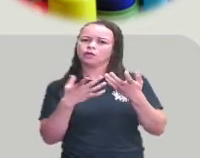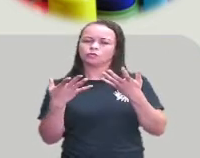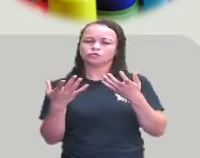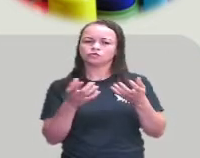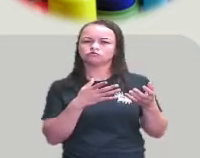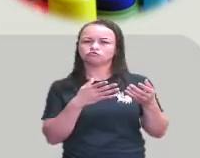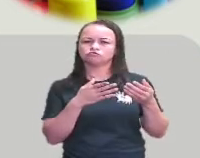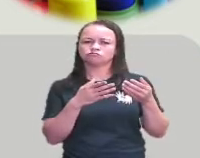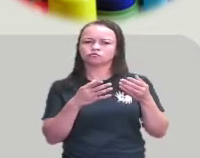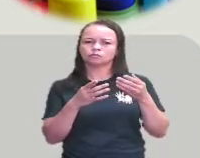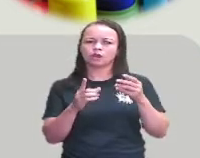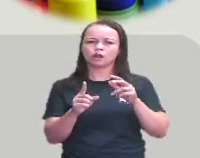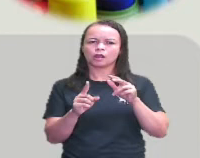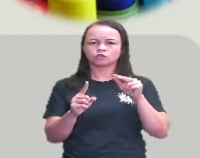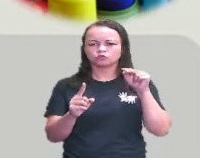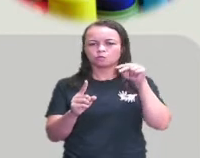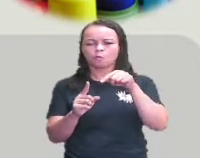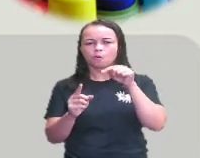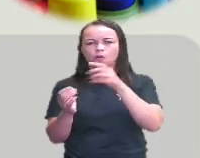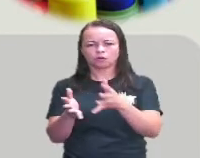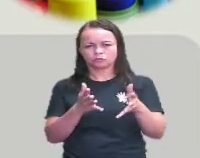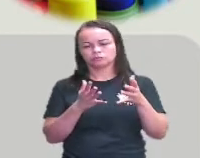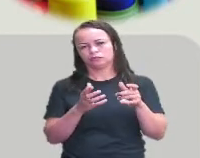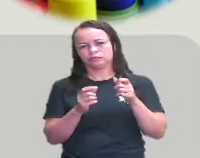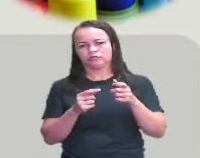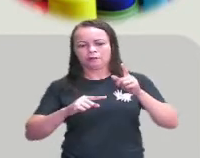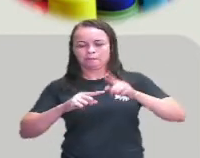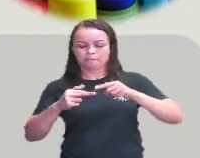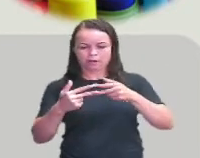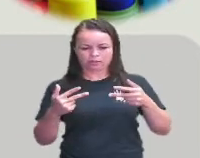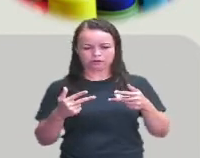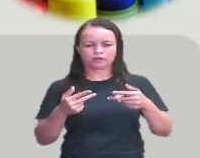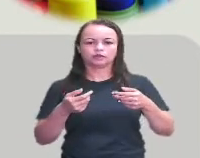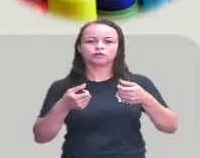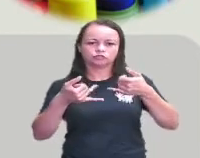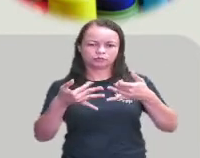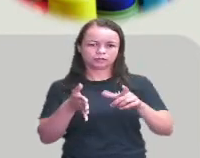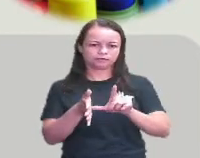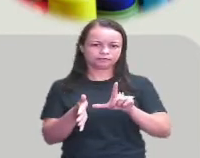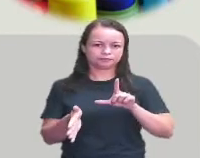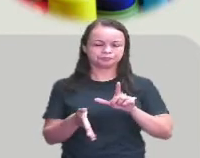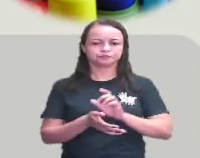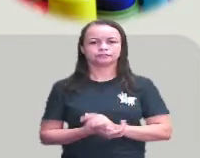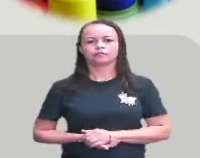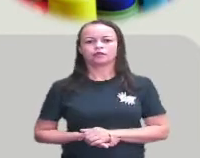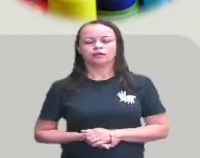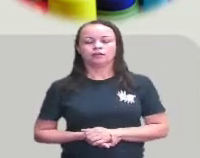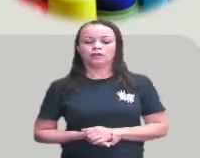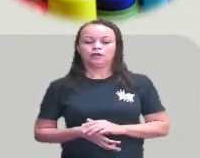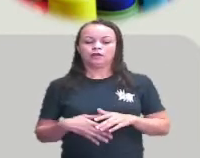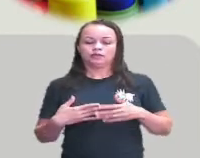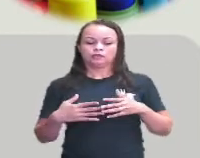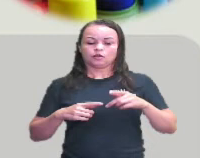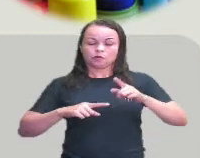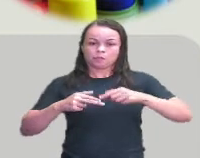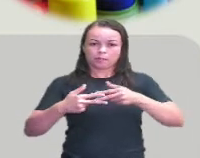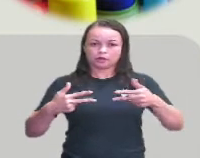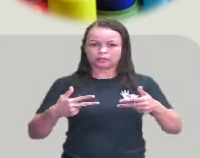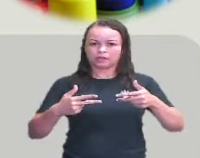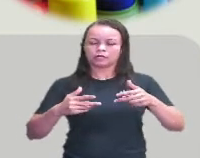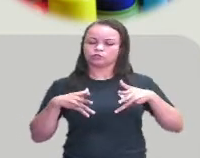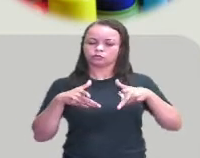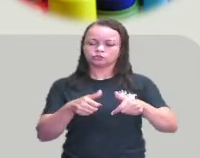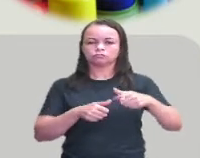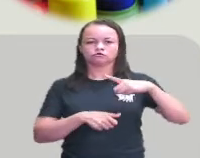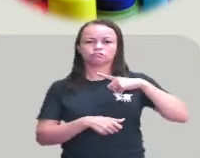de determinada matéria, foi o que eu citei anteriormente. E matéria é tudo que tem massa e ocupa lugar